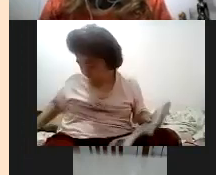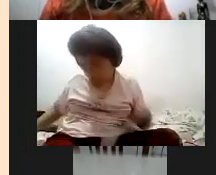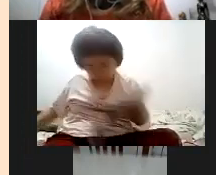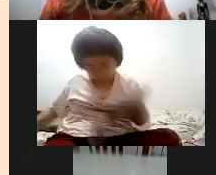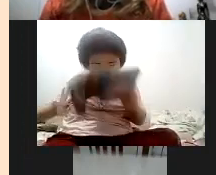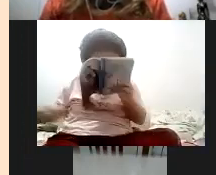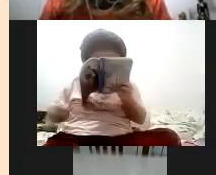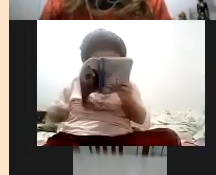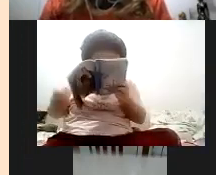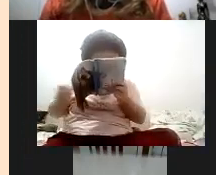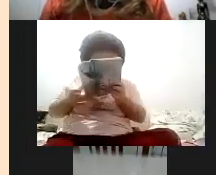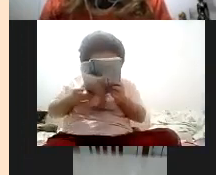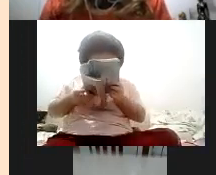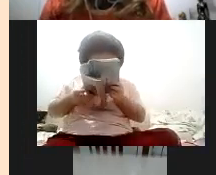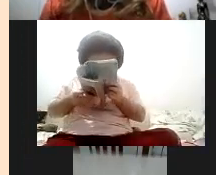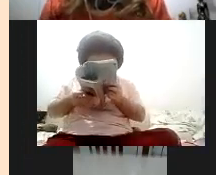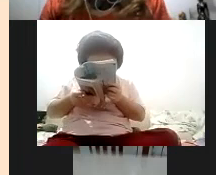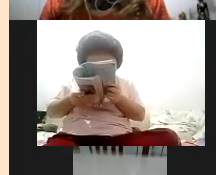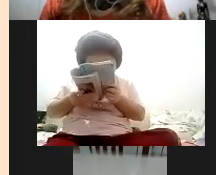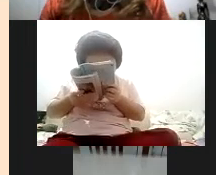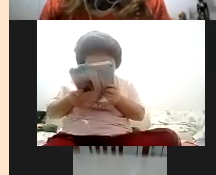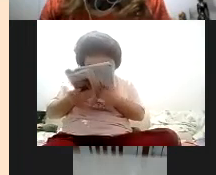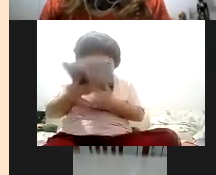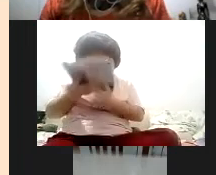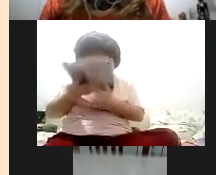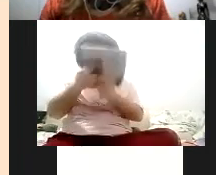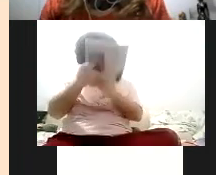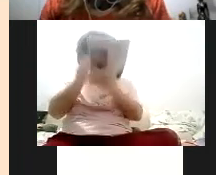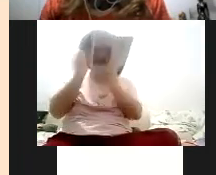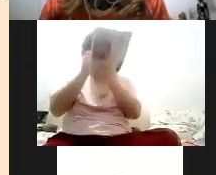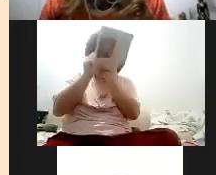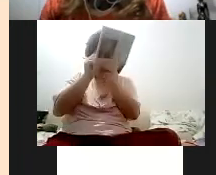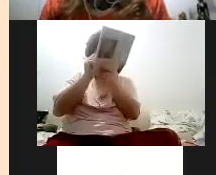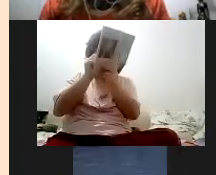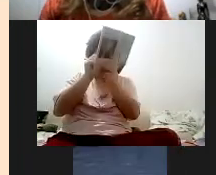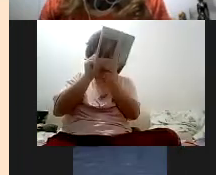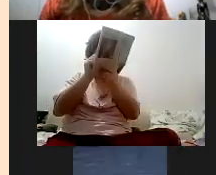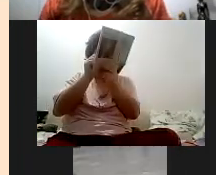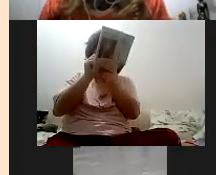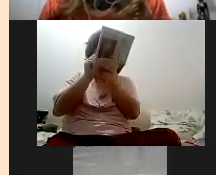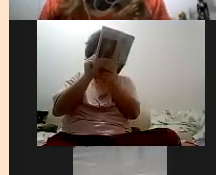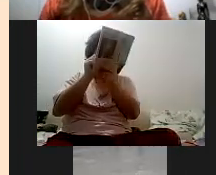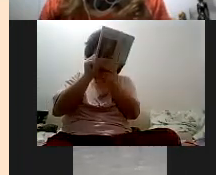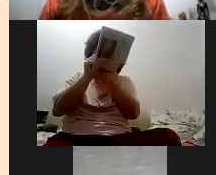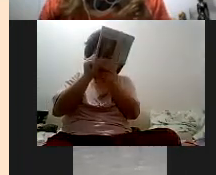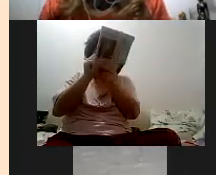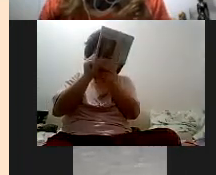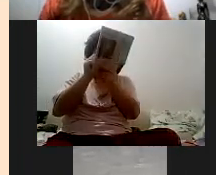conversas, contatos e comunicações foram acontecendo com diferentes membros aí da saúde,